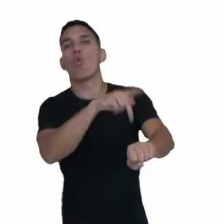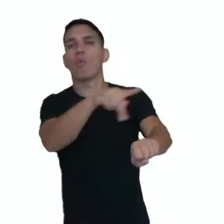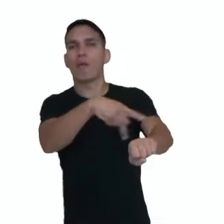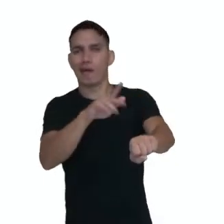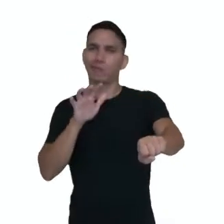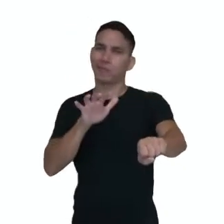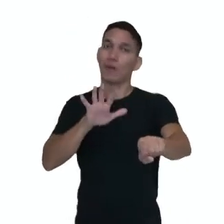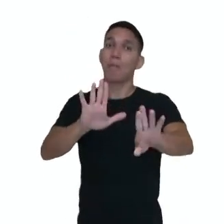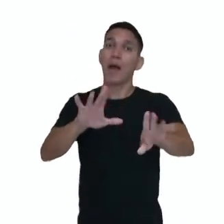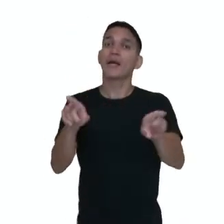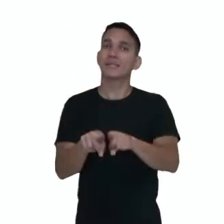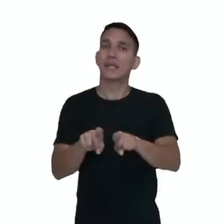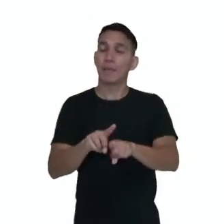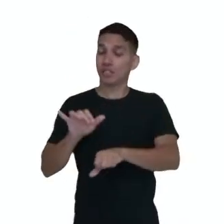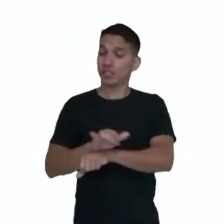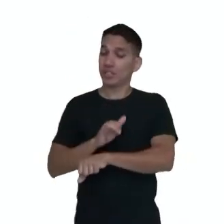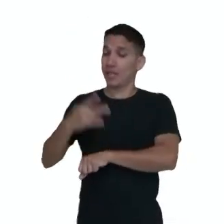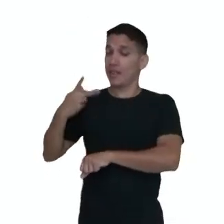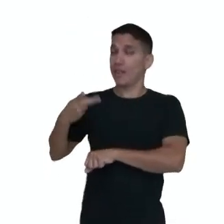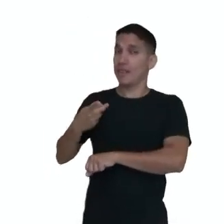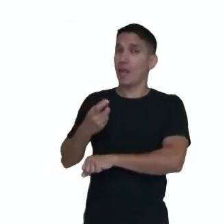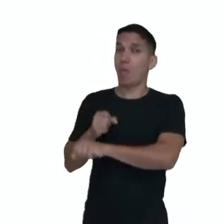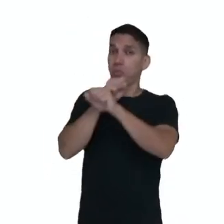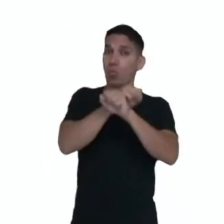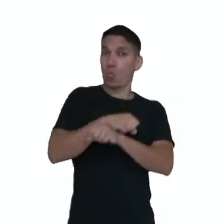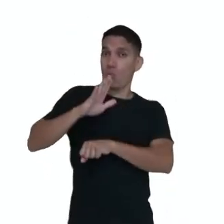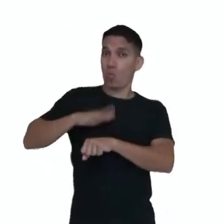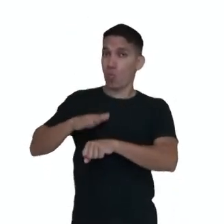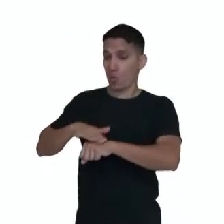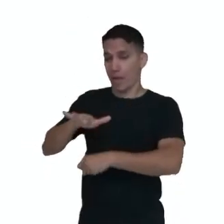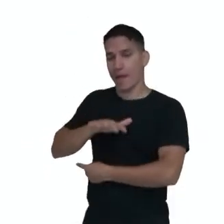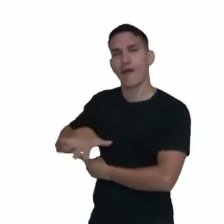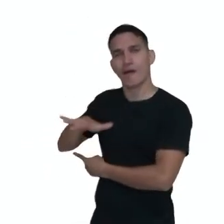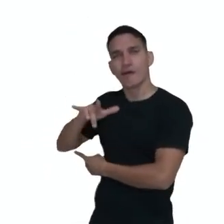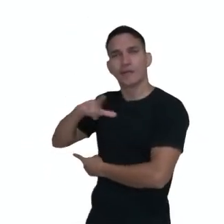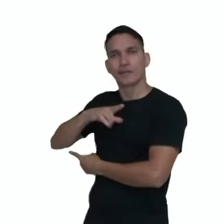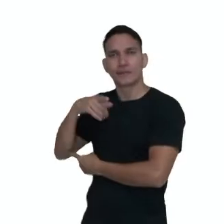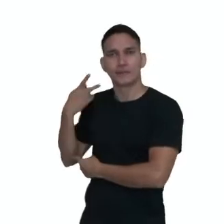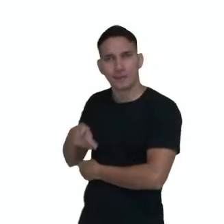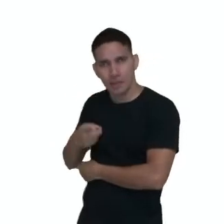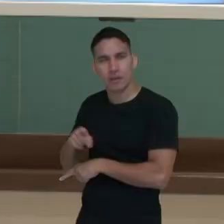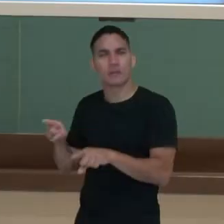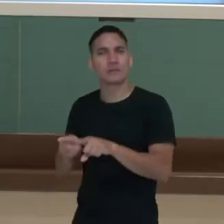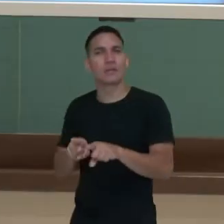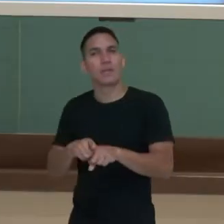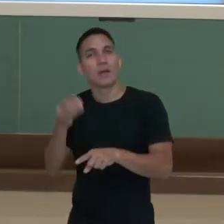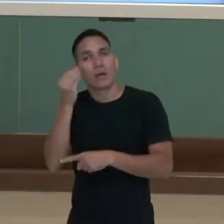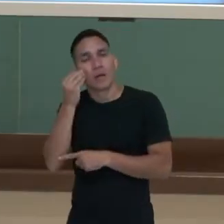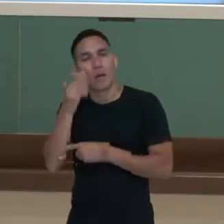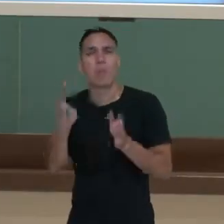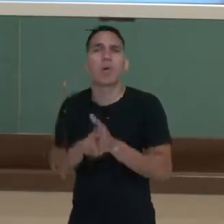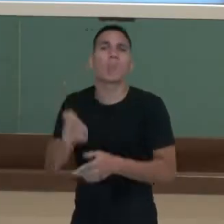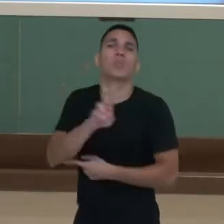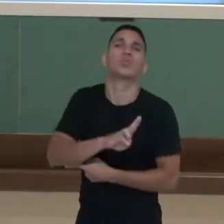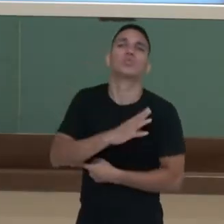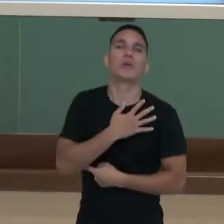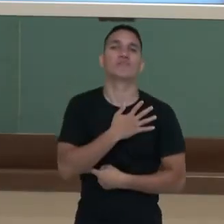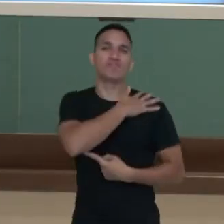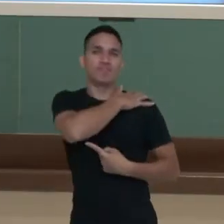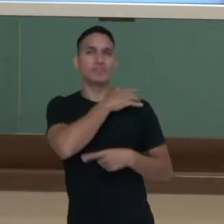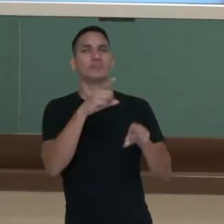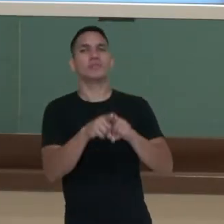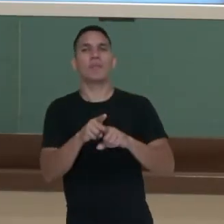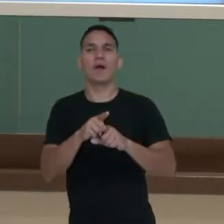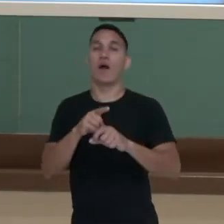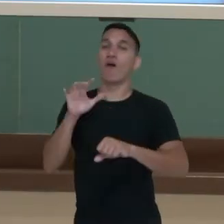também de proteger o território nacional, né, por meio de até uma ação militar, uma influência, né,